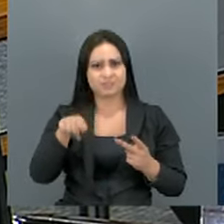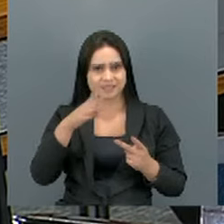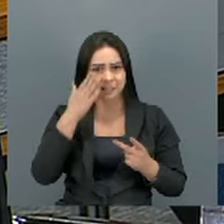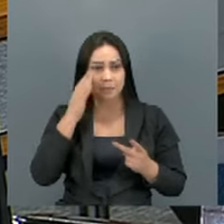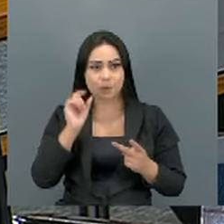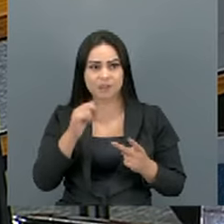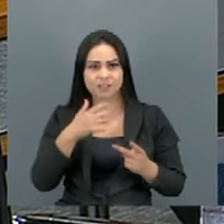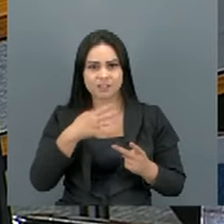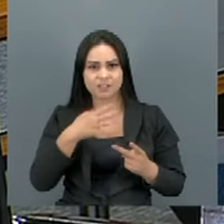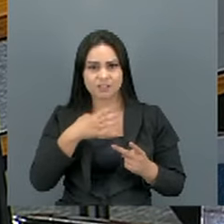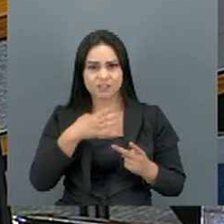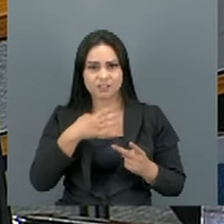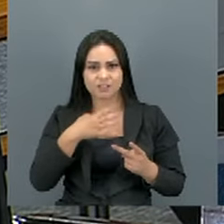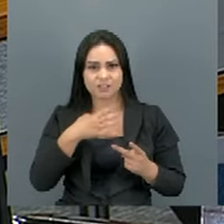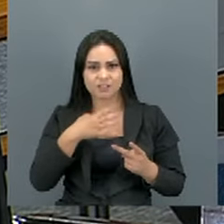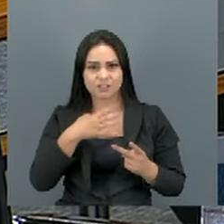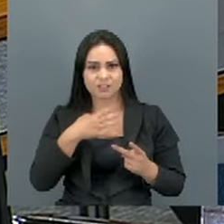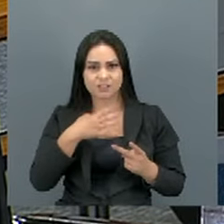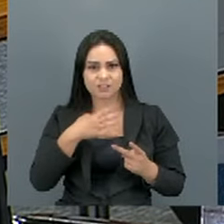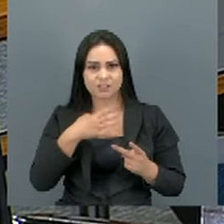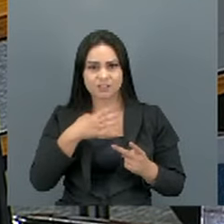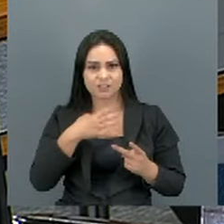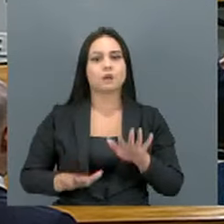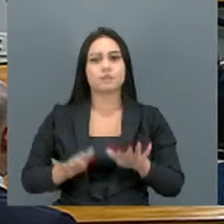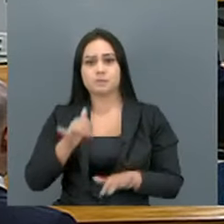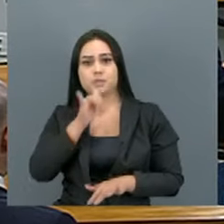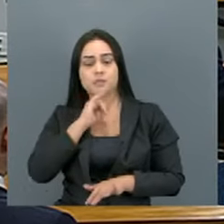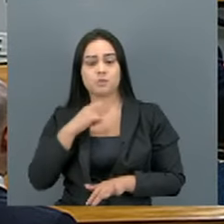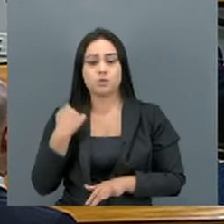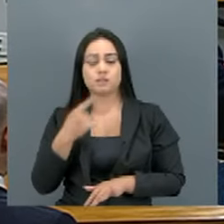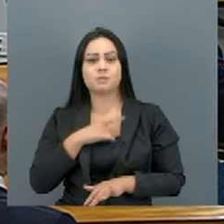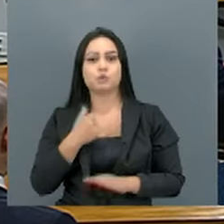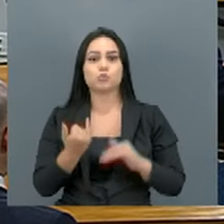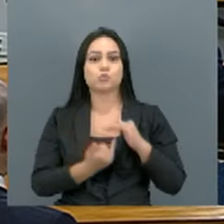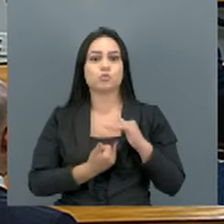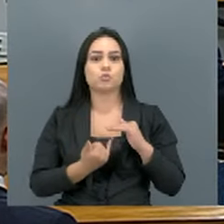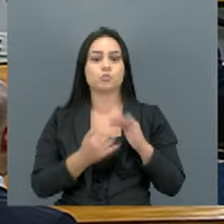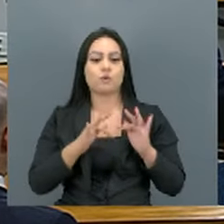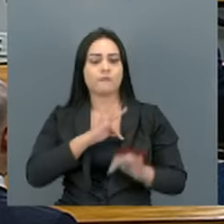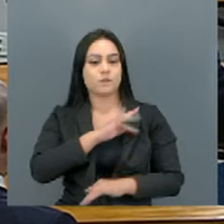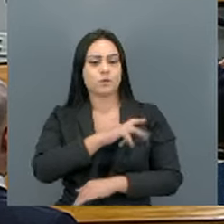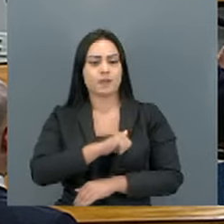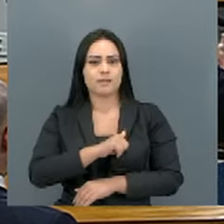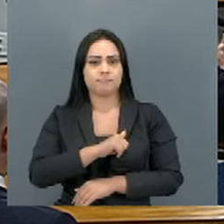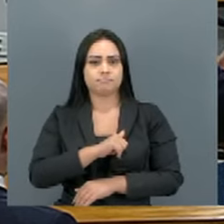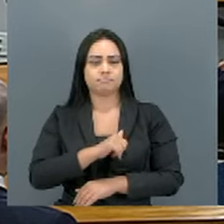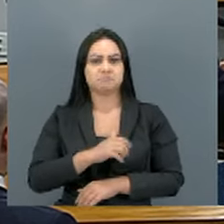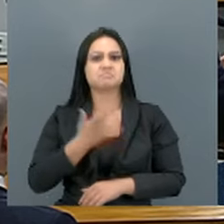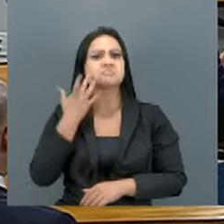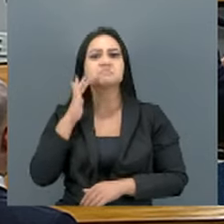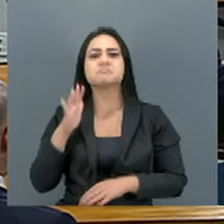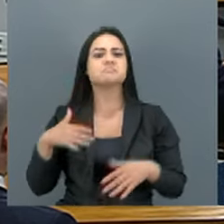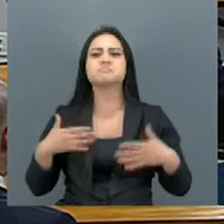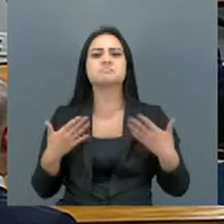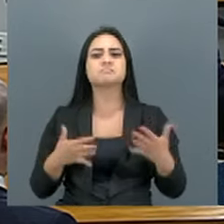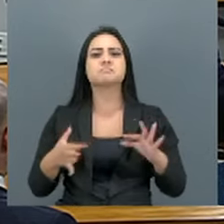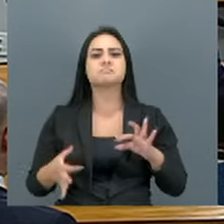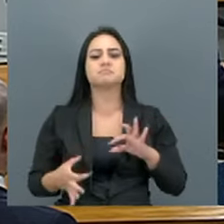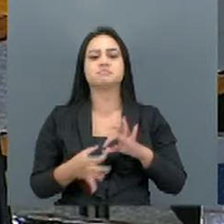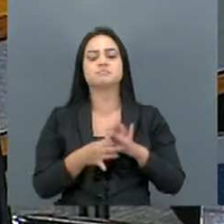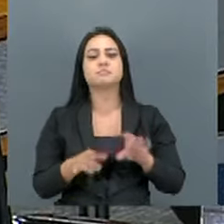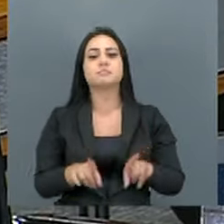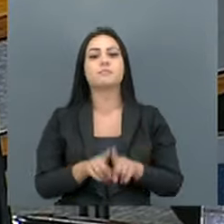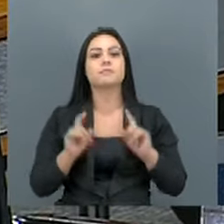triste? É que talvez, por exemplo, nós temos um instituto que é da FUNAI. Eu não sei qual a ligação